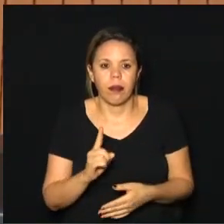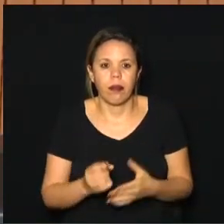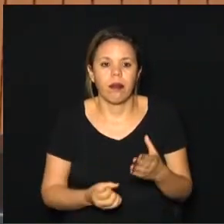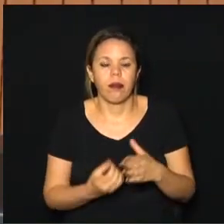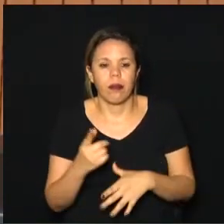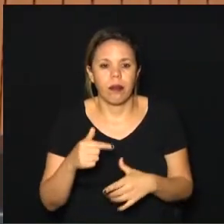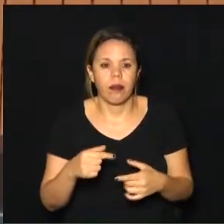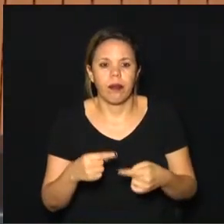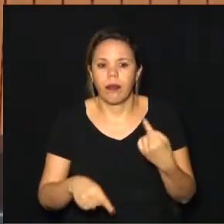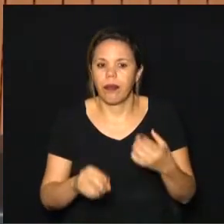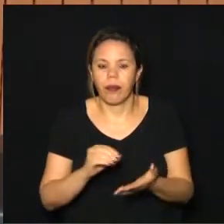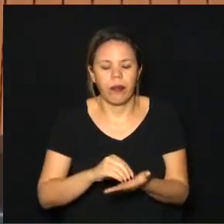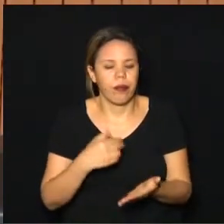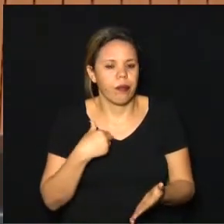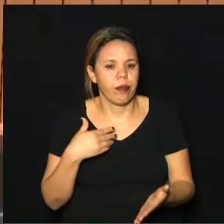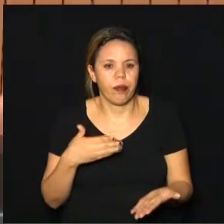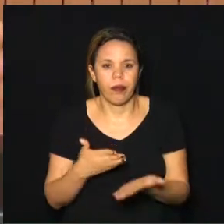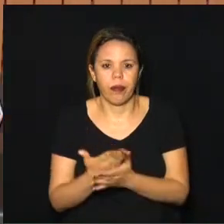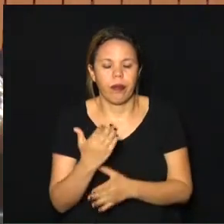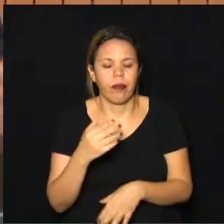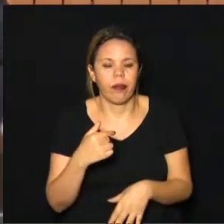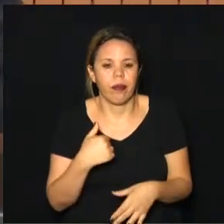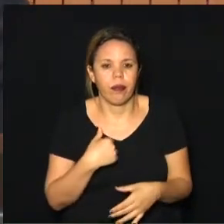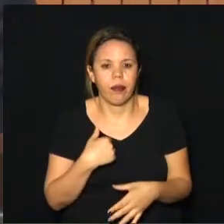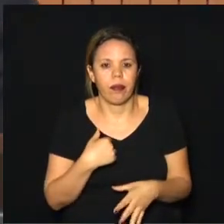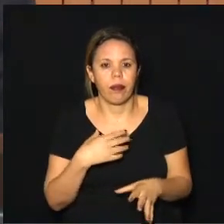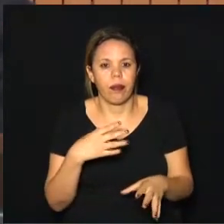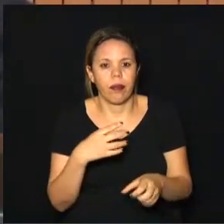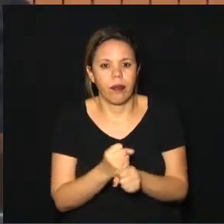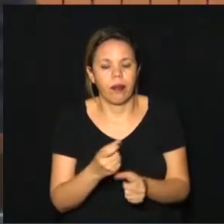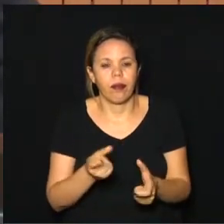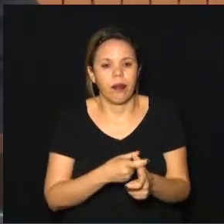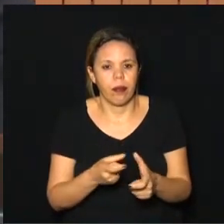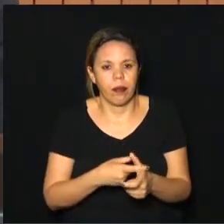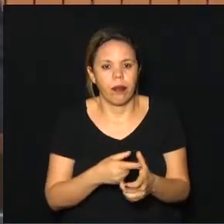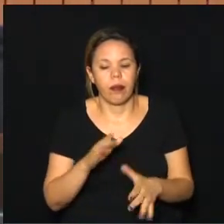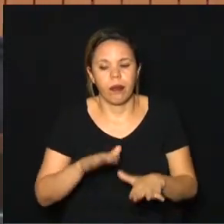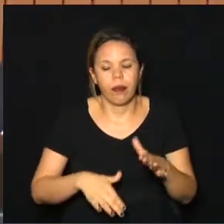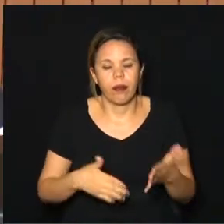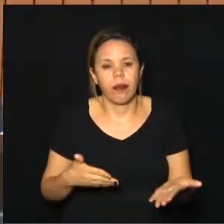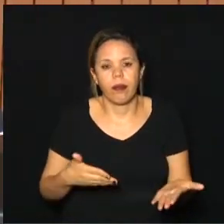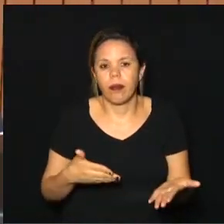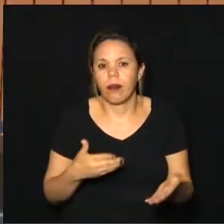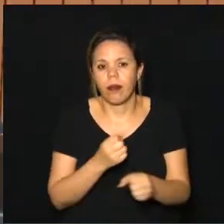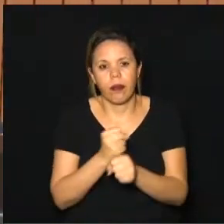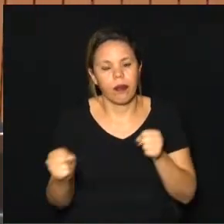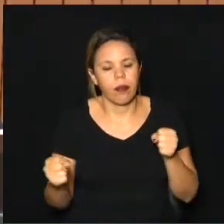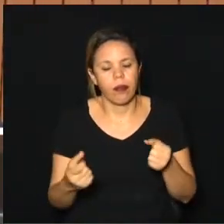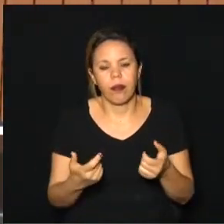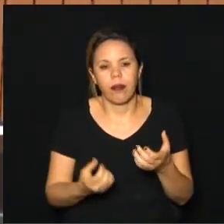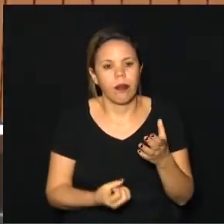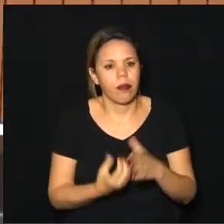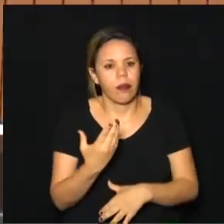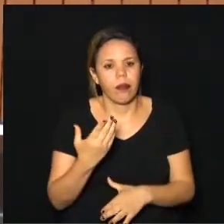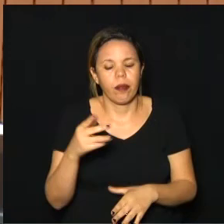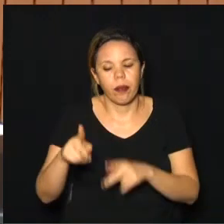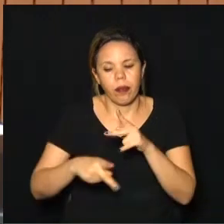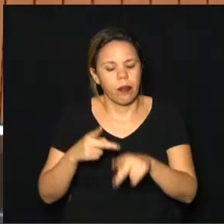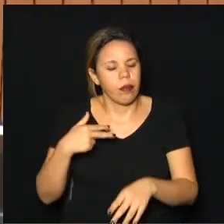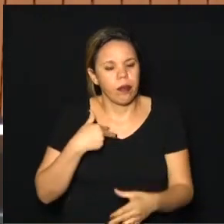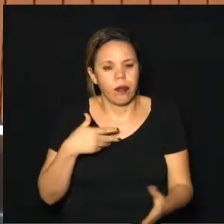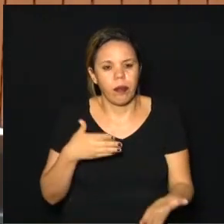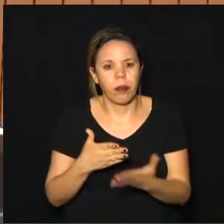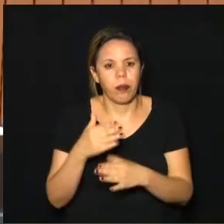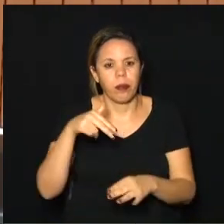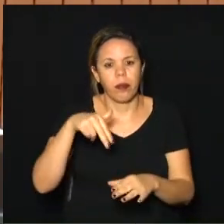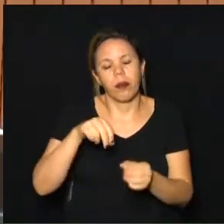gera inelegibilidade. As contas que são desaprovadas, elas não geram inelegibilidade, mas a depender